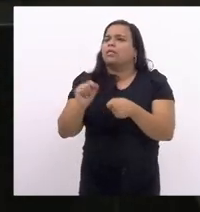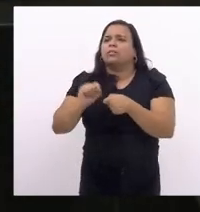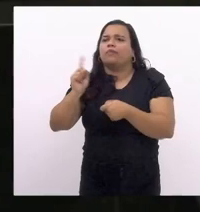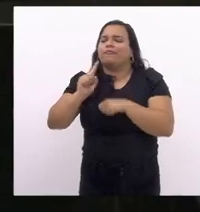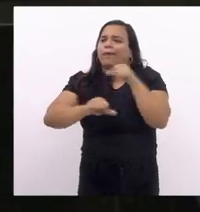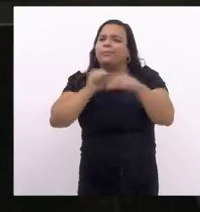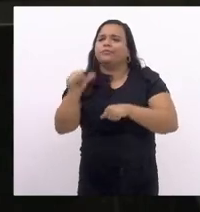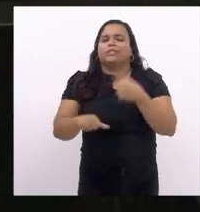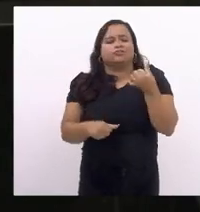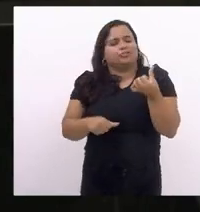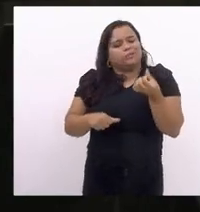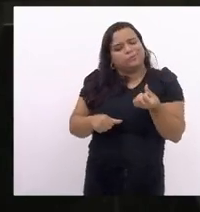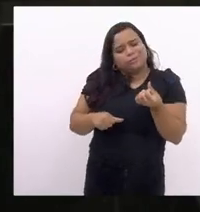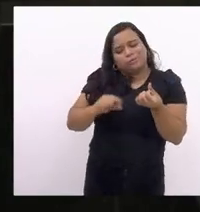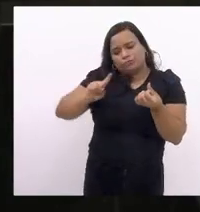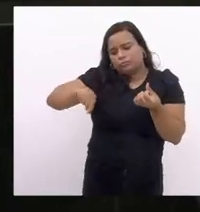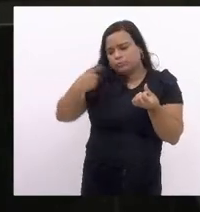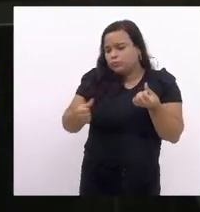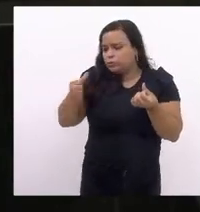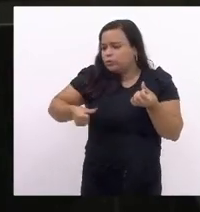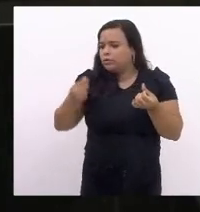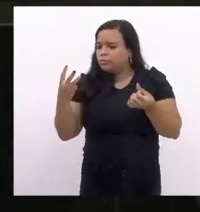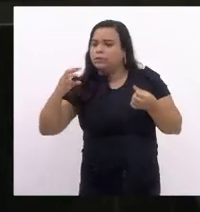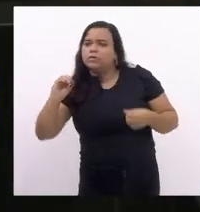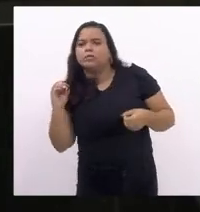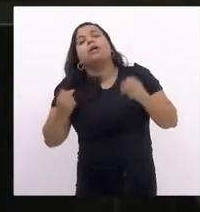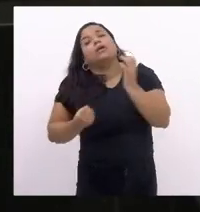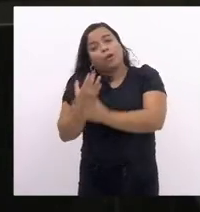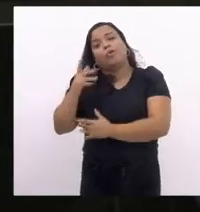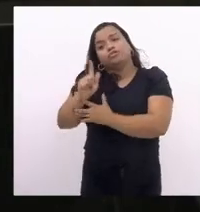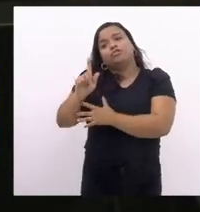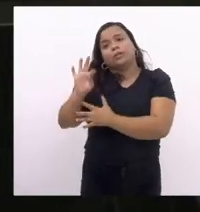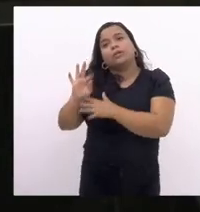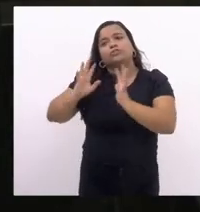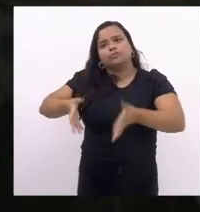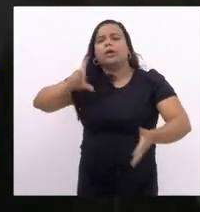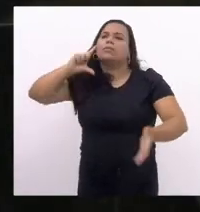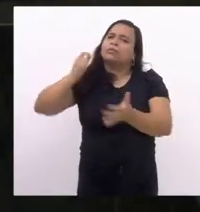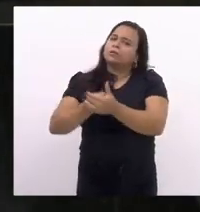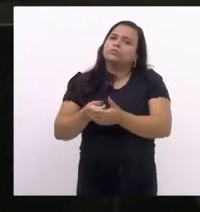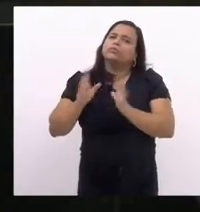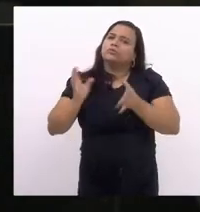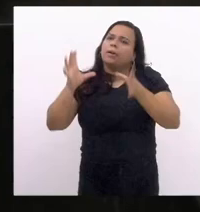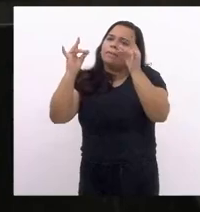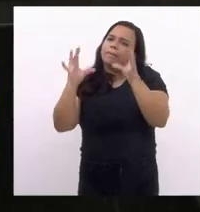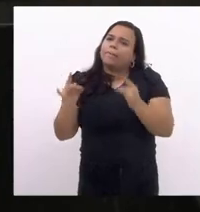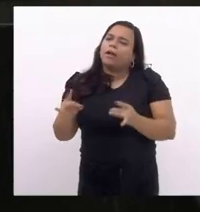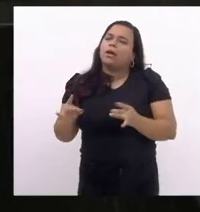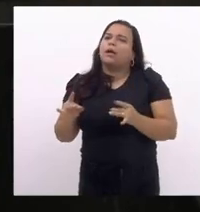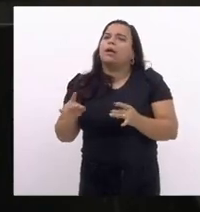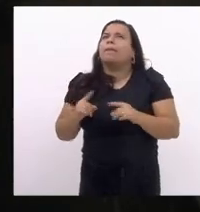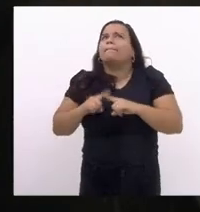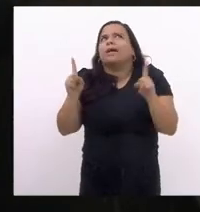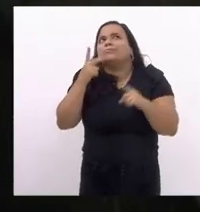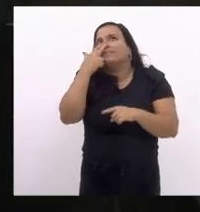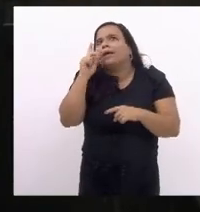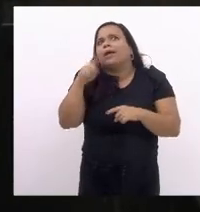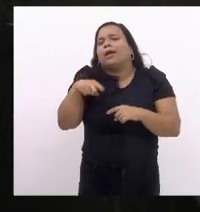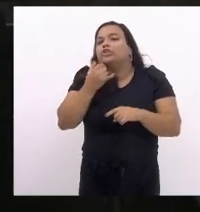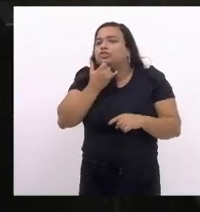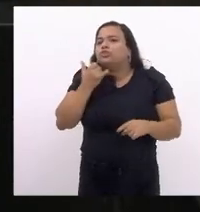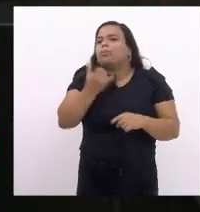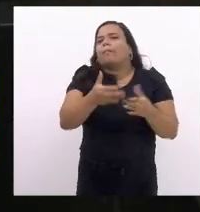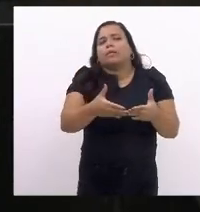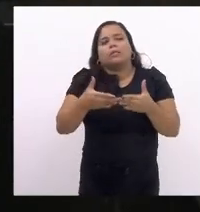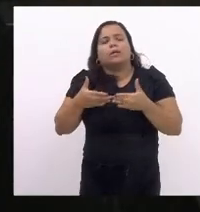30 horas? Criou-se um GT, uma comissão, que a lei determina isso, para definir critérios e parâmetros, mas isso acabou, parece que está virando um pretexto para as